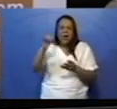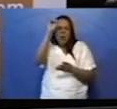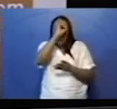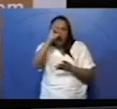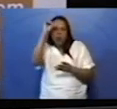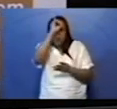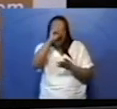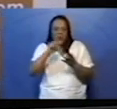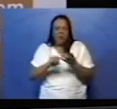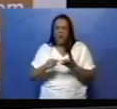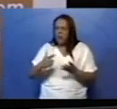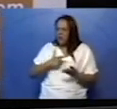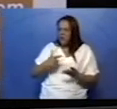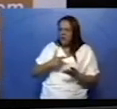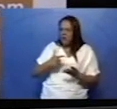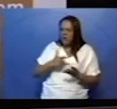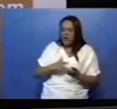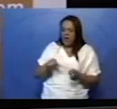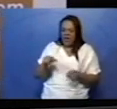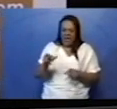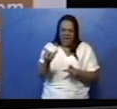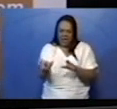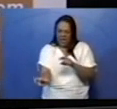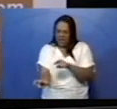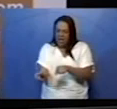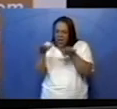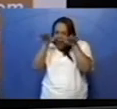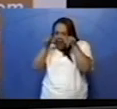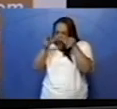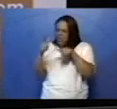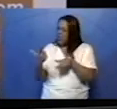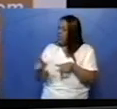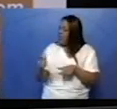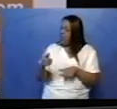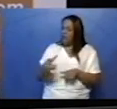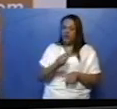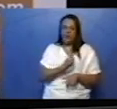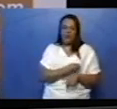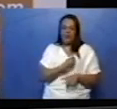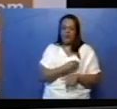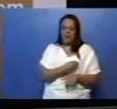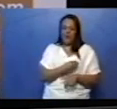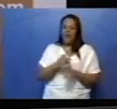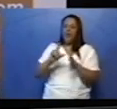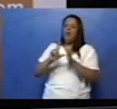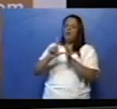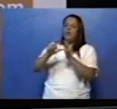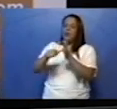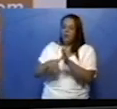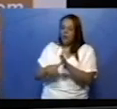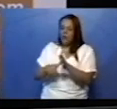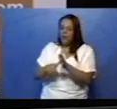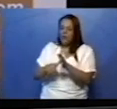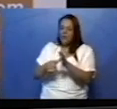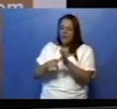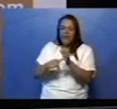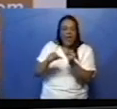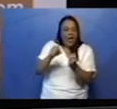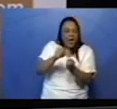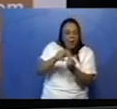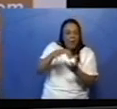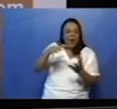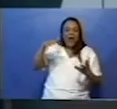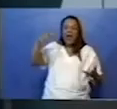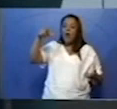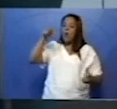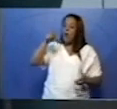feia, porque ela não tinha vida. Só depois que houve lá, né, toda a mágica para que ela pudesse